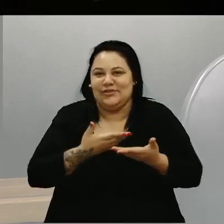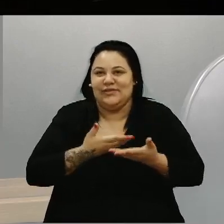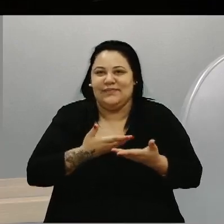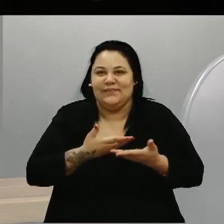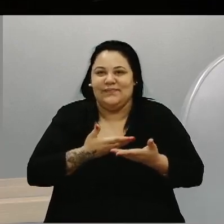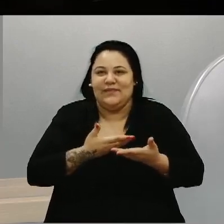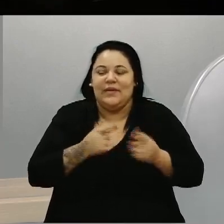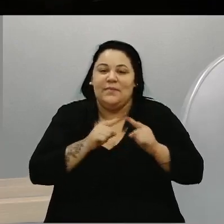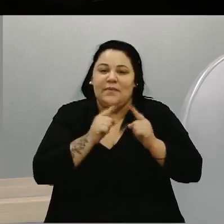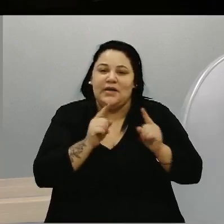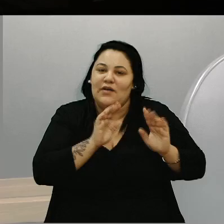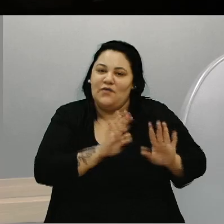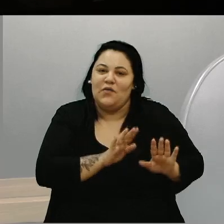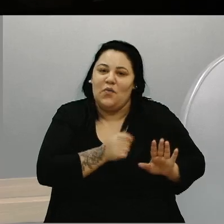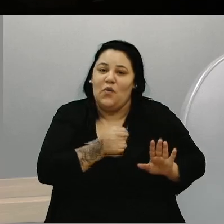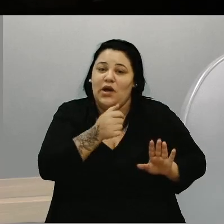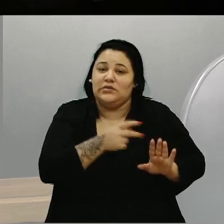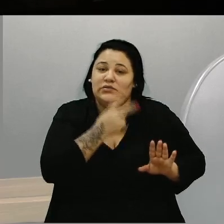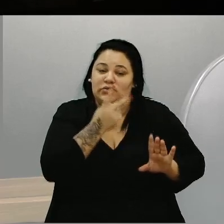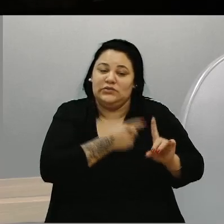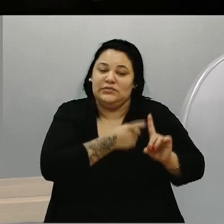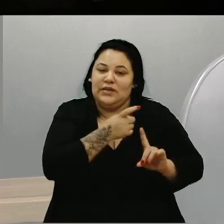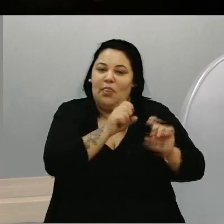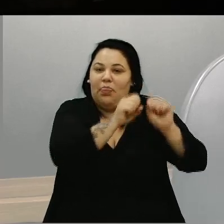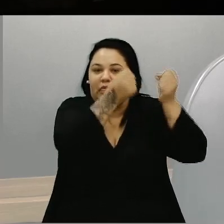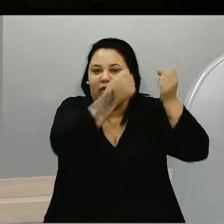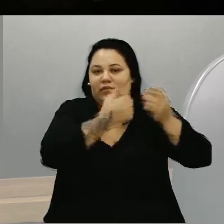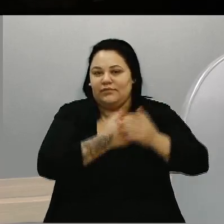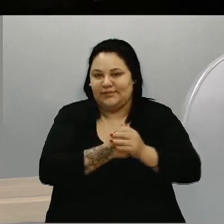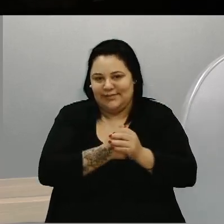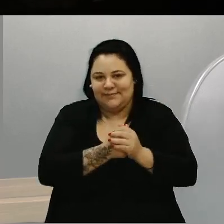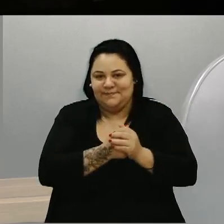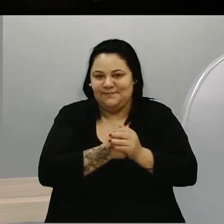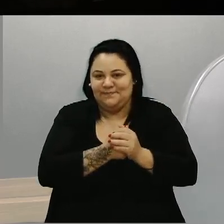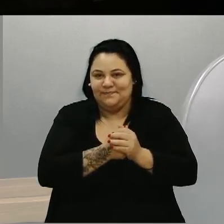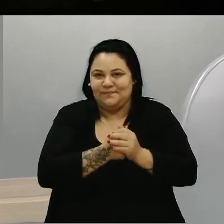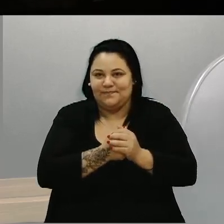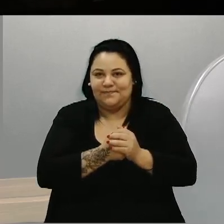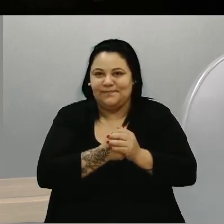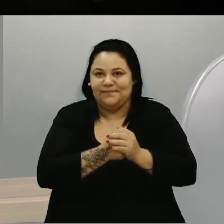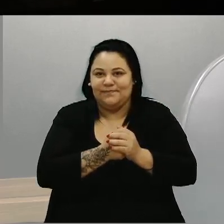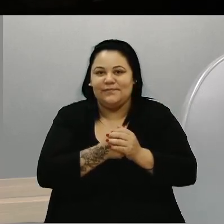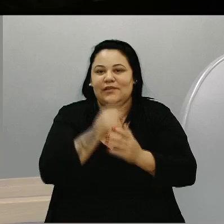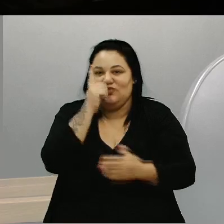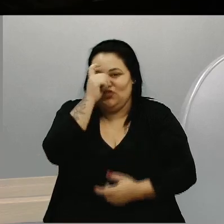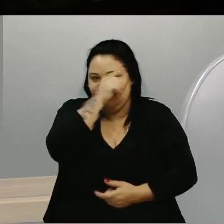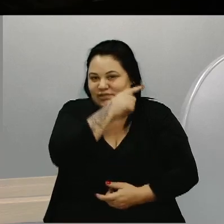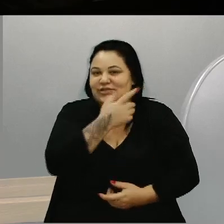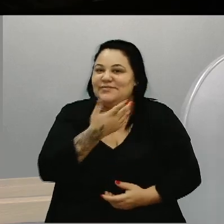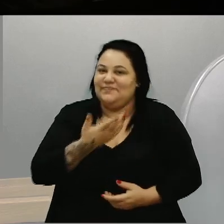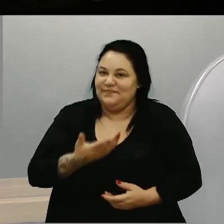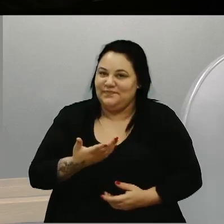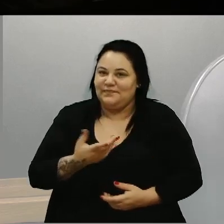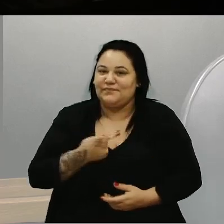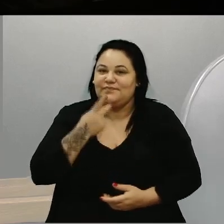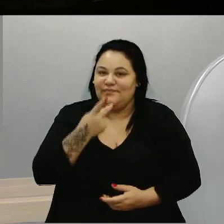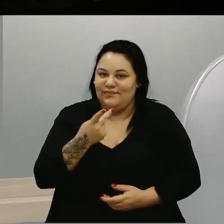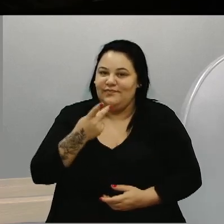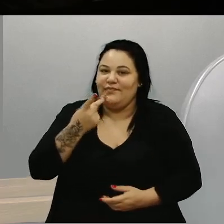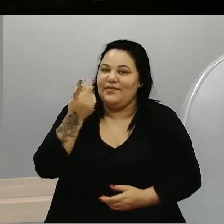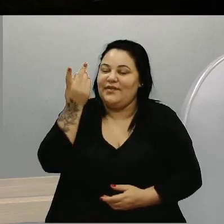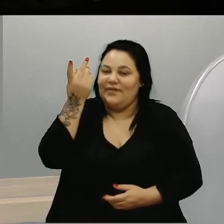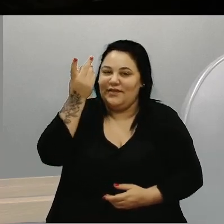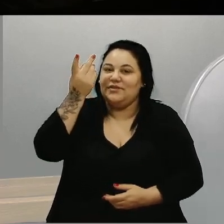ficou quase 2 meses queimada, uma lâmpada, fica difícil a gente falar de segurança